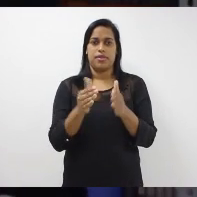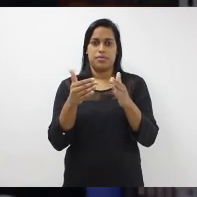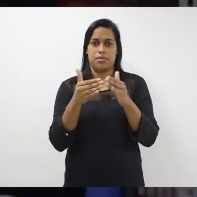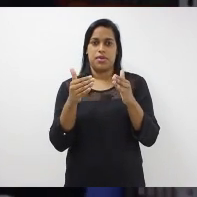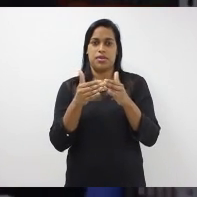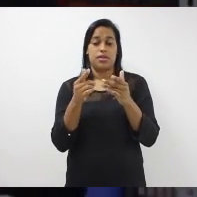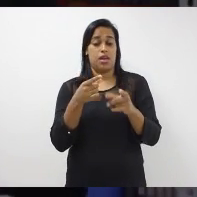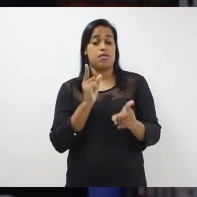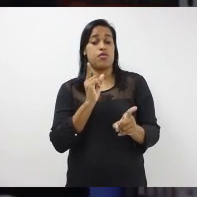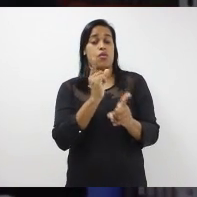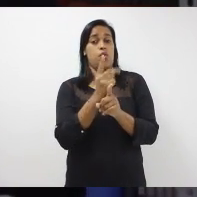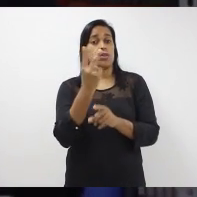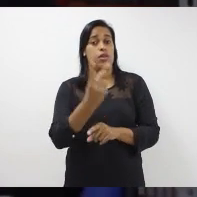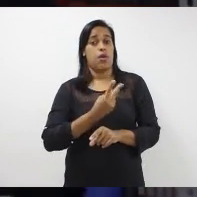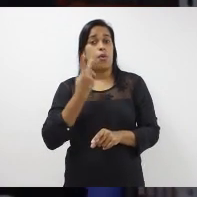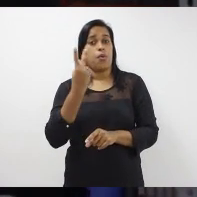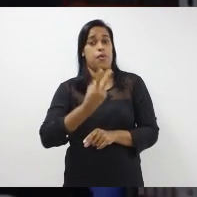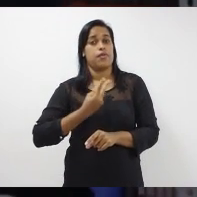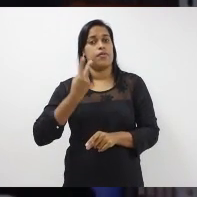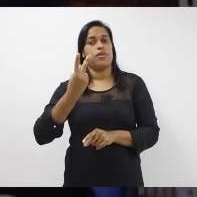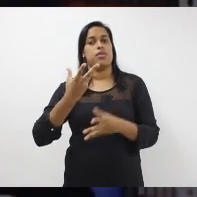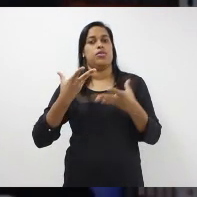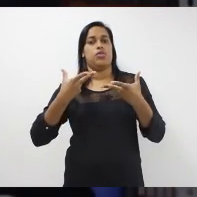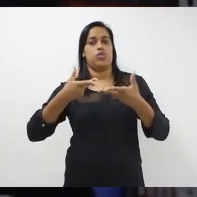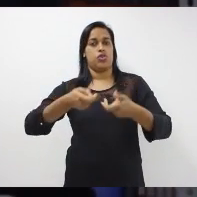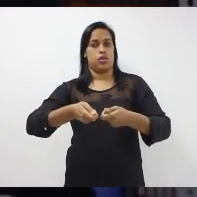você encontra o valor total, o valor desse custo total.